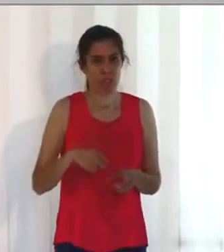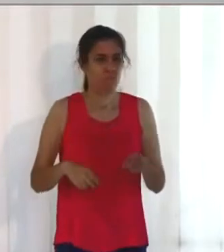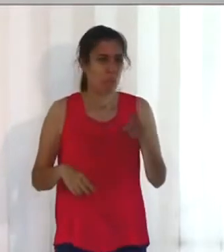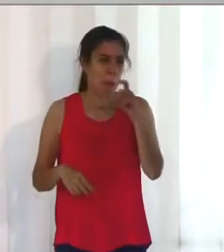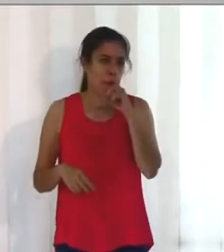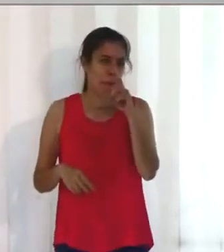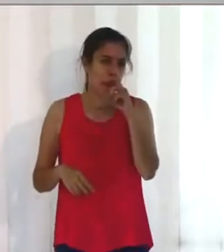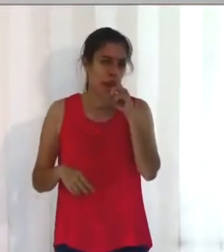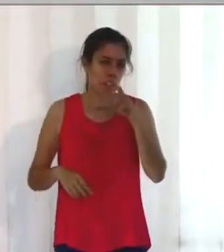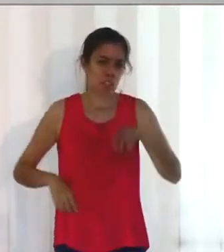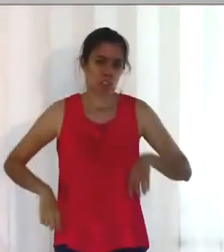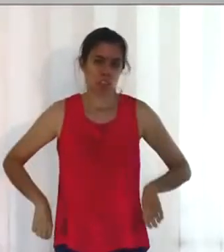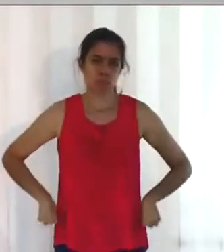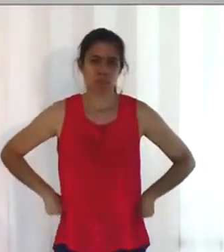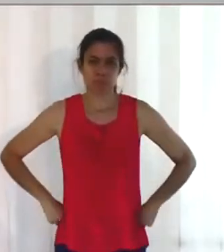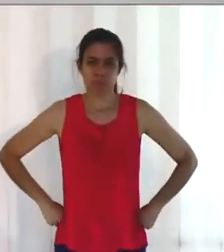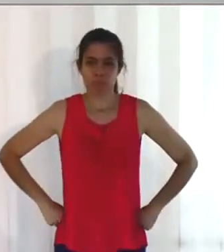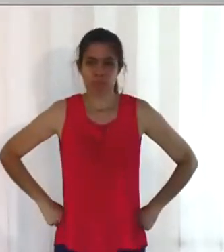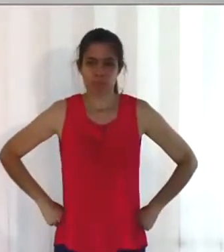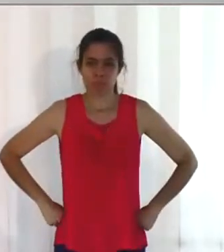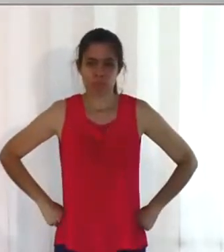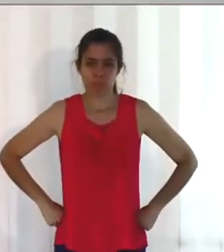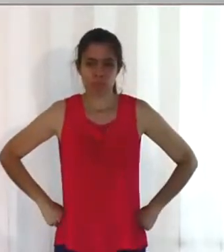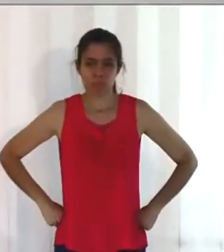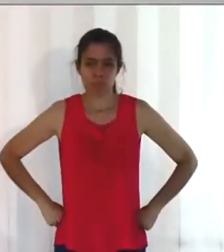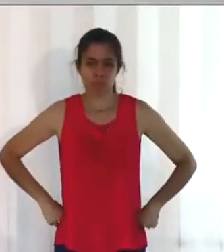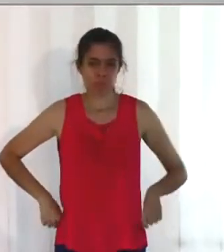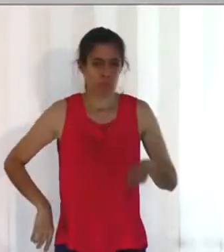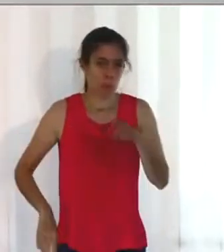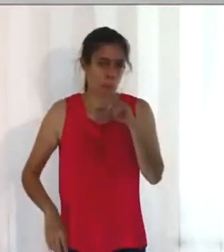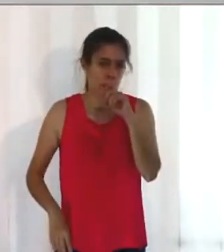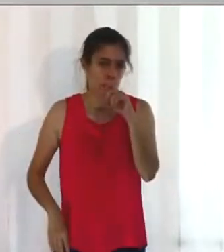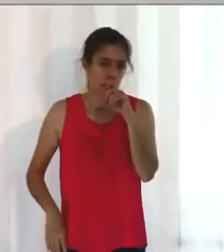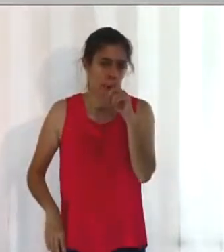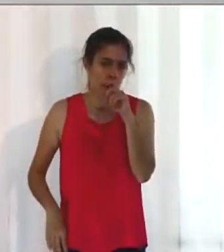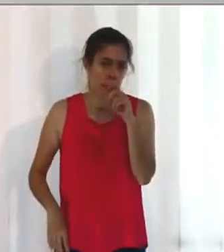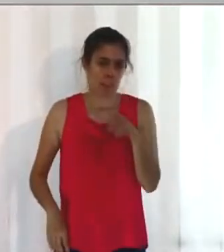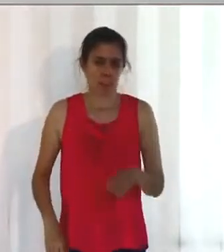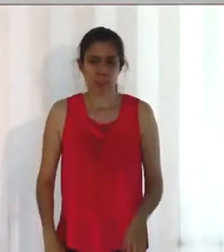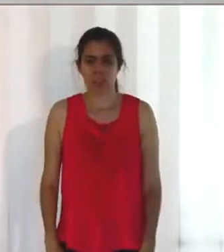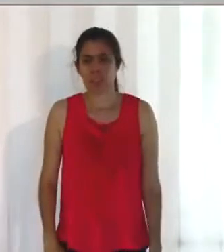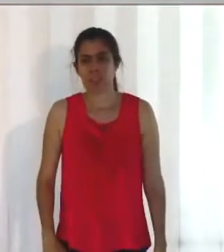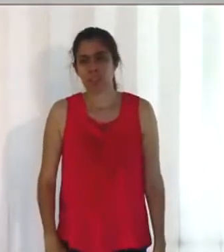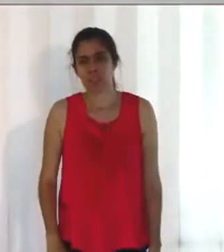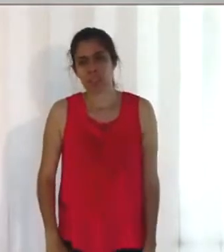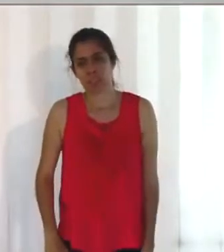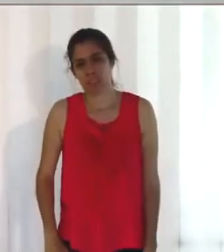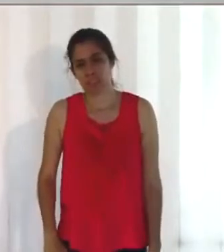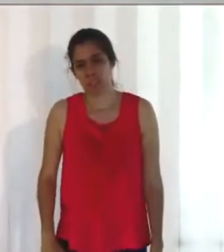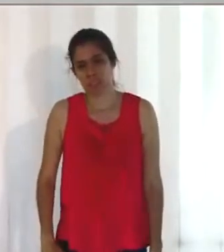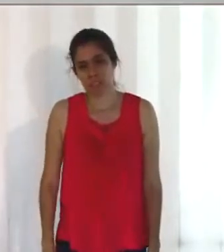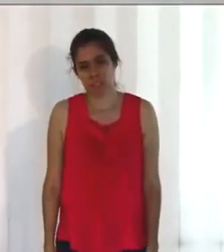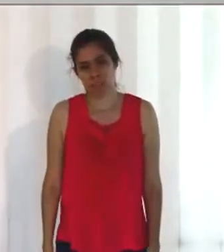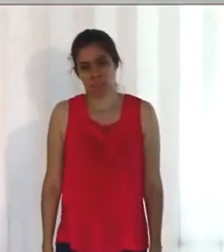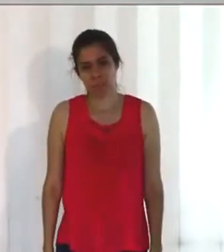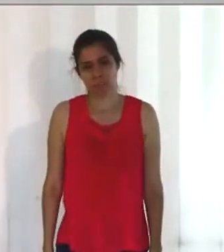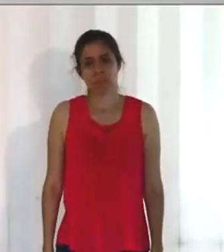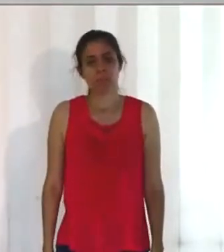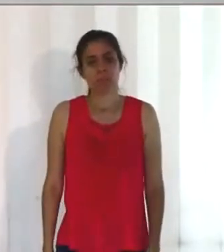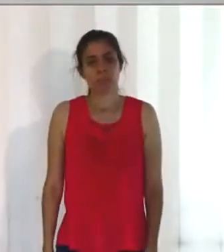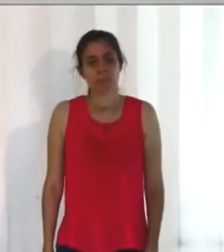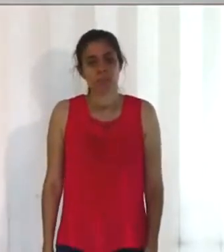para o Espírito Santo, passaram uma ideia que estavam entregando tudo, que estavam consagrando tudo, mas não,